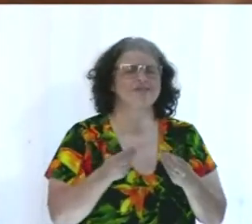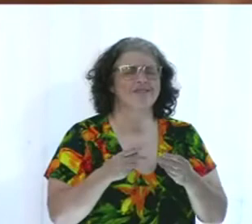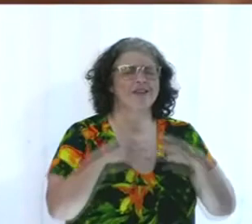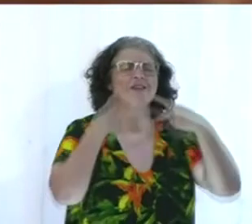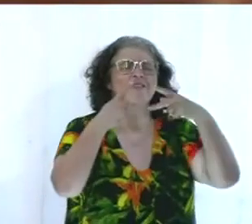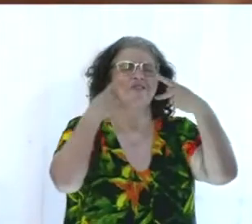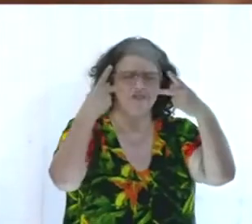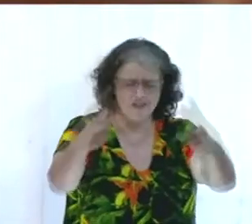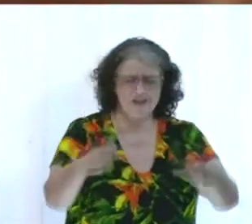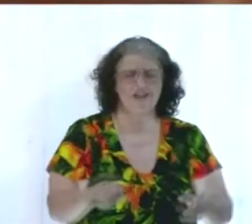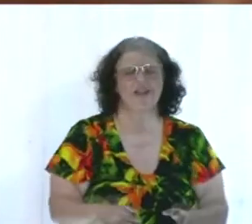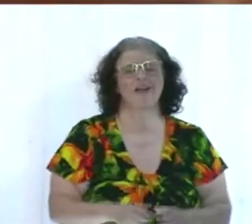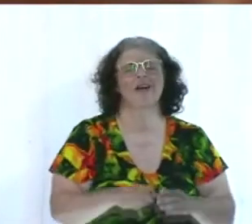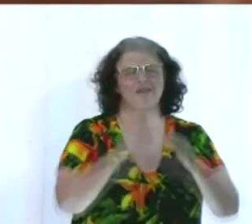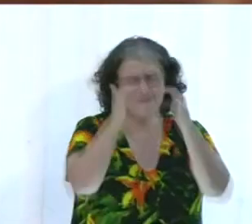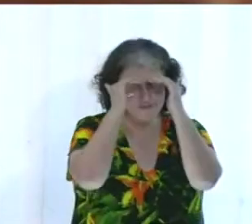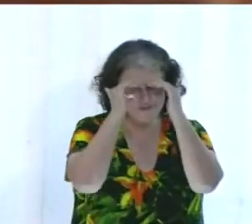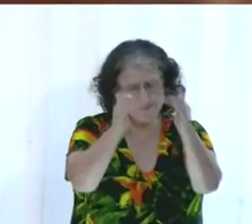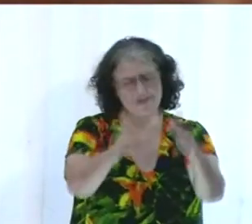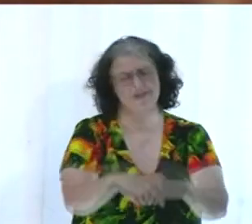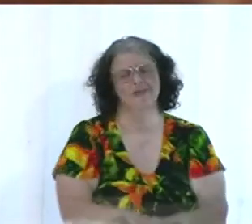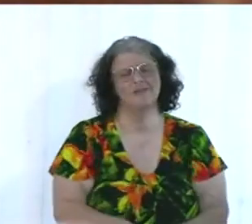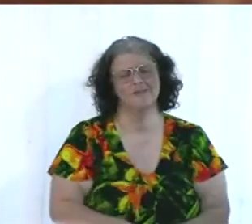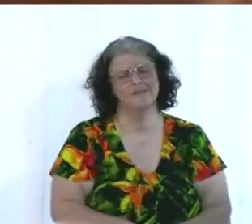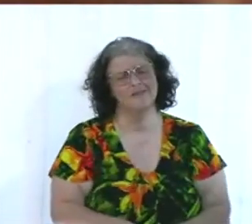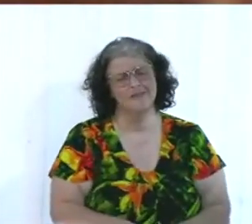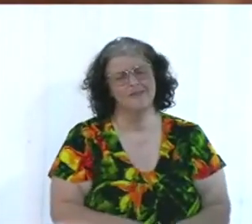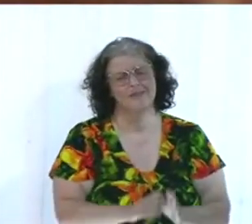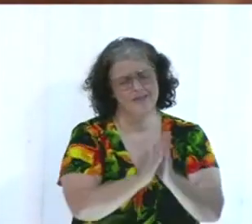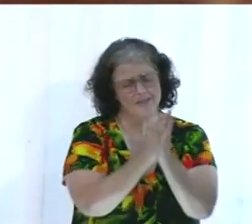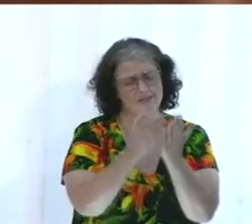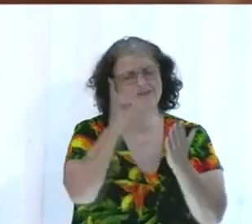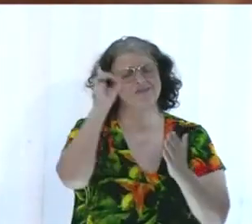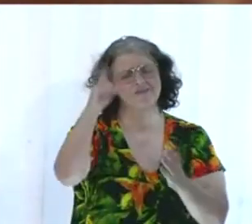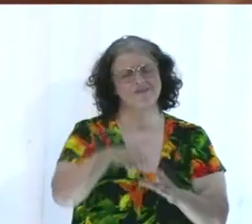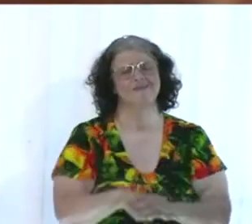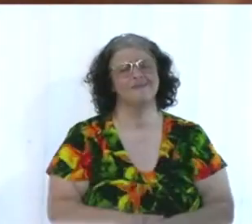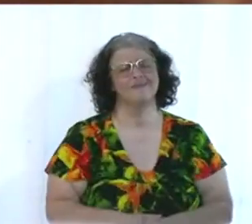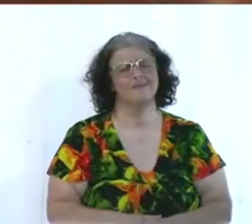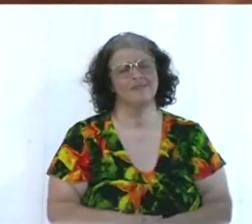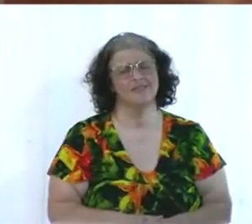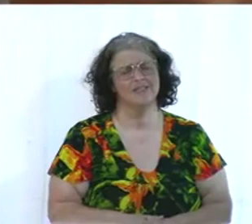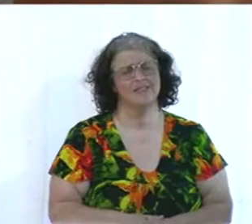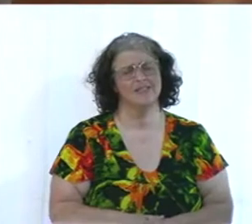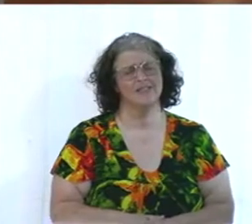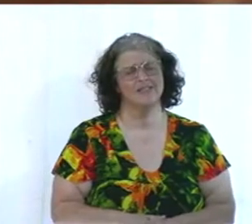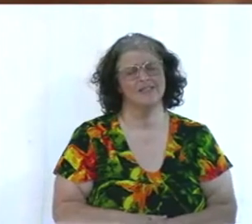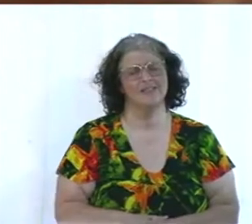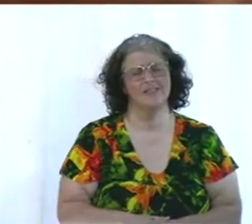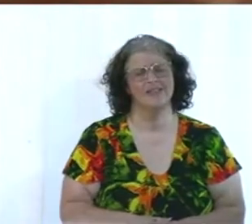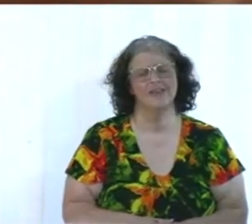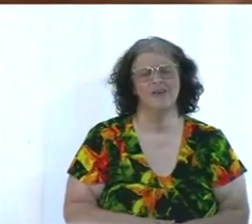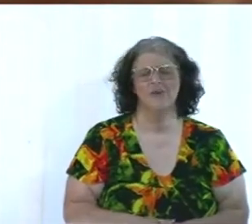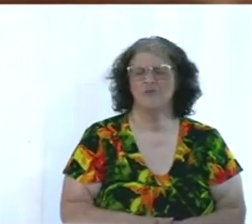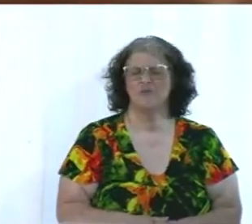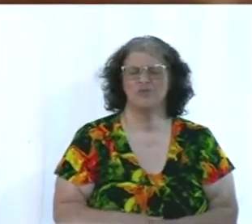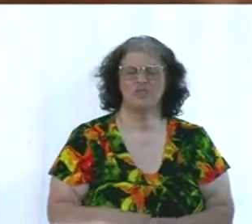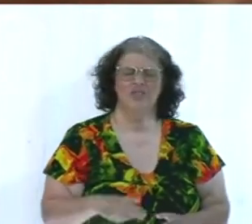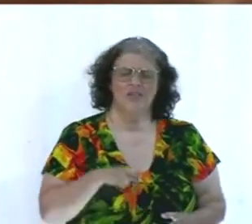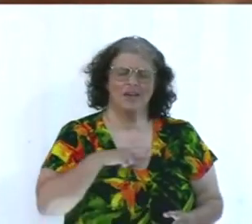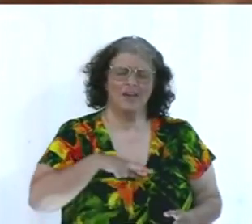Homens que buscaram a tua palavra num período em que a palavra estava esquecida, onde os rituais estavam tomando conta, ó